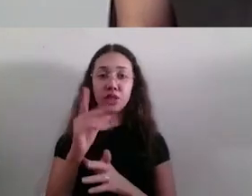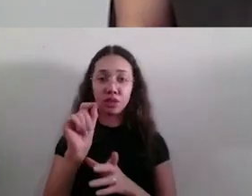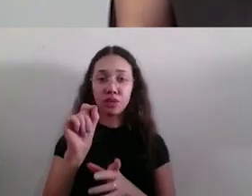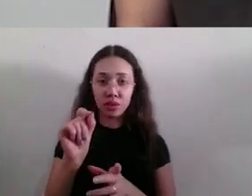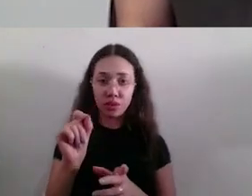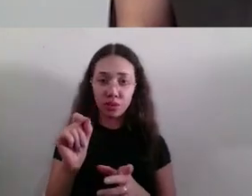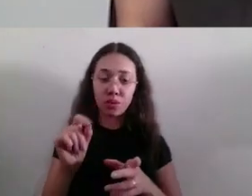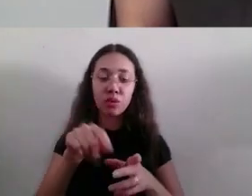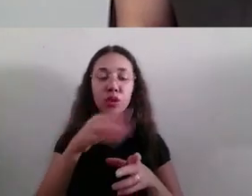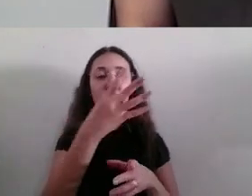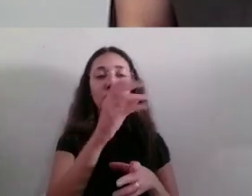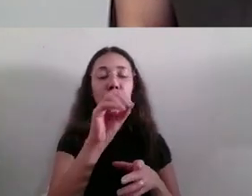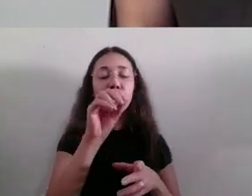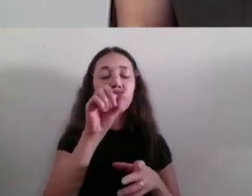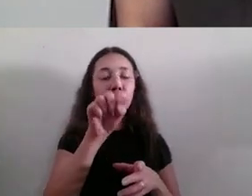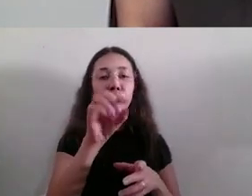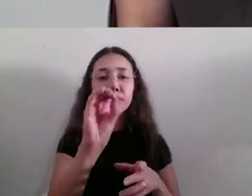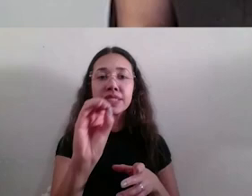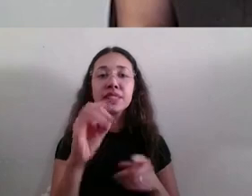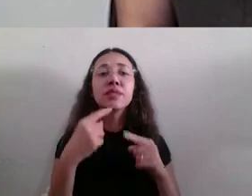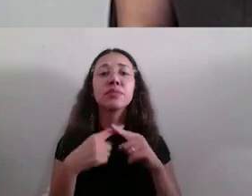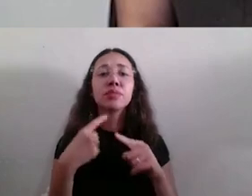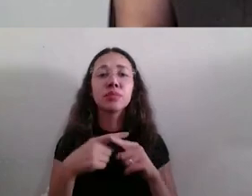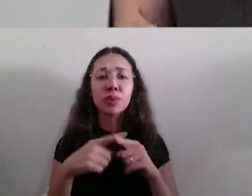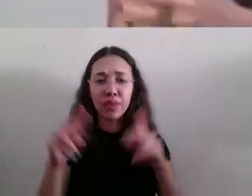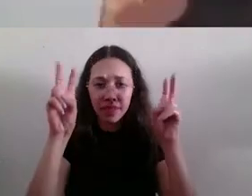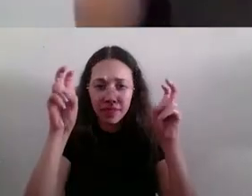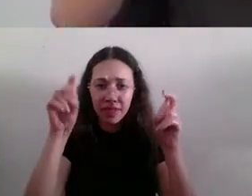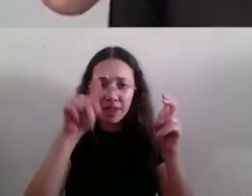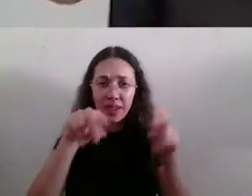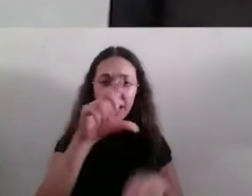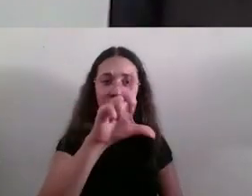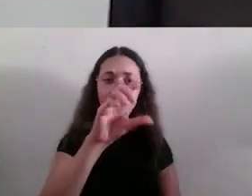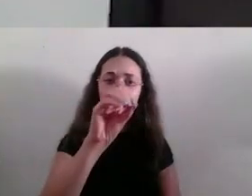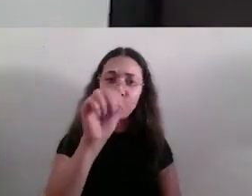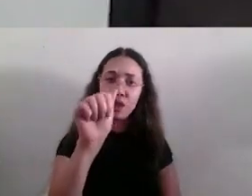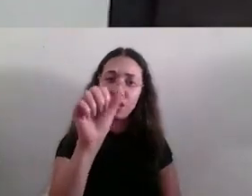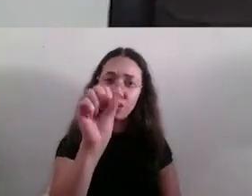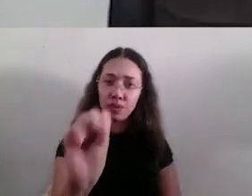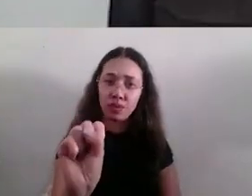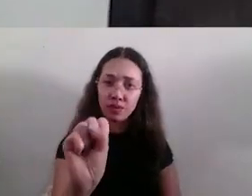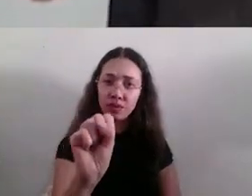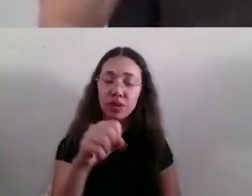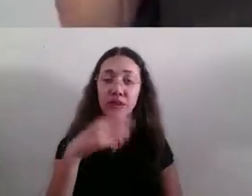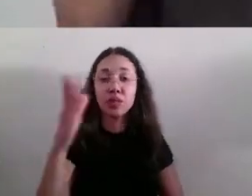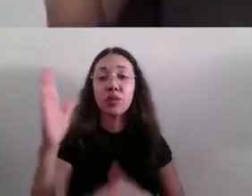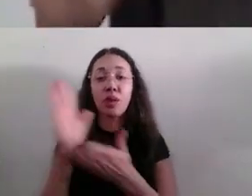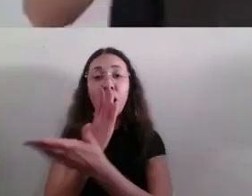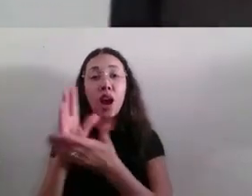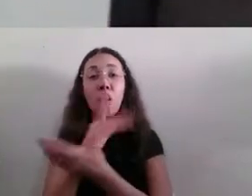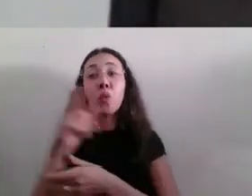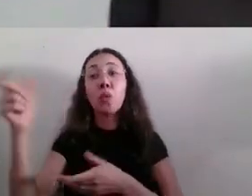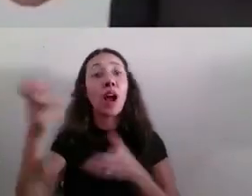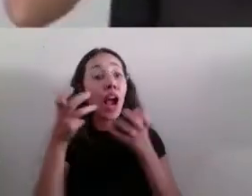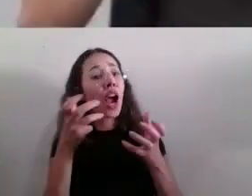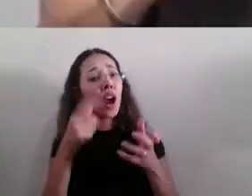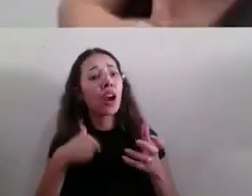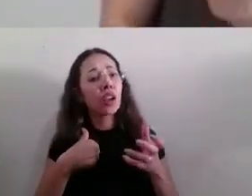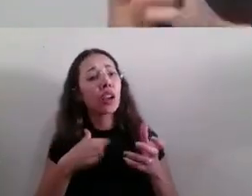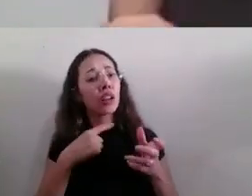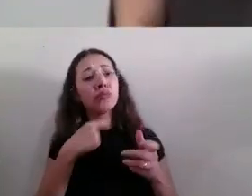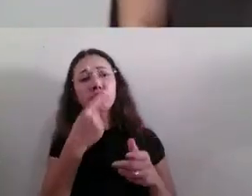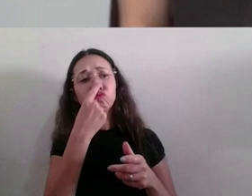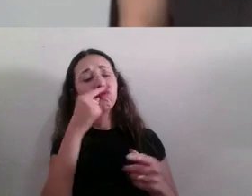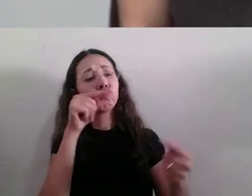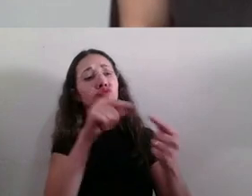4.0 que diz respeito ao LOAS, só para julgar LOAS. Então, os juízes que tinham interesse, eles se candidatavam e eles